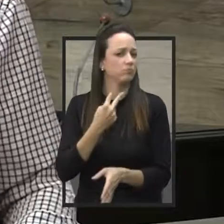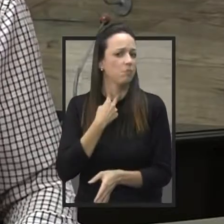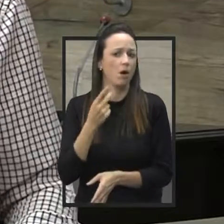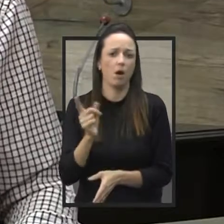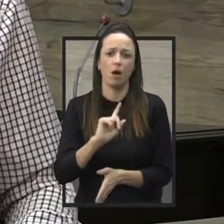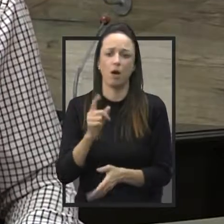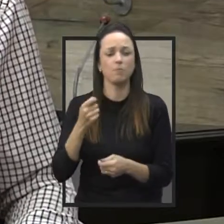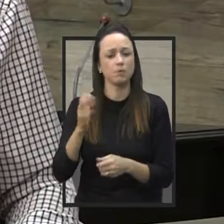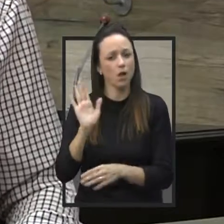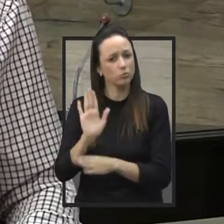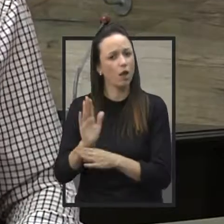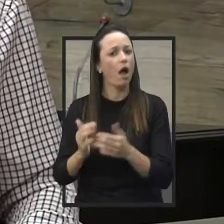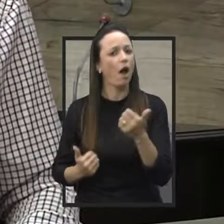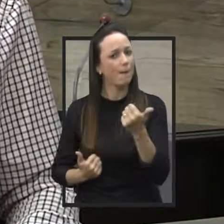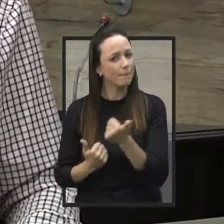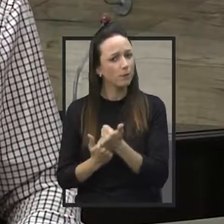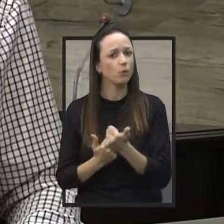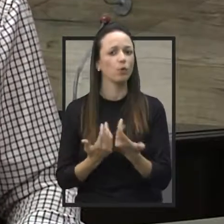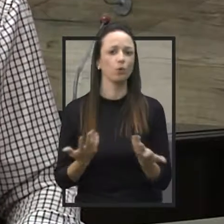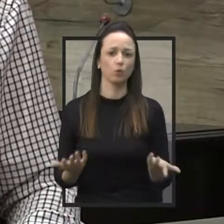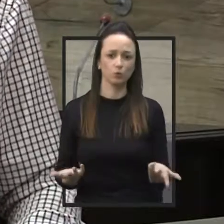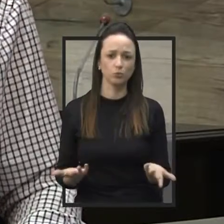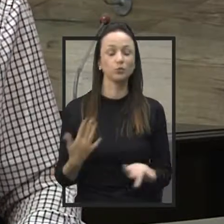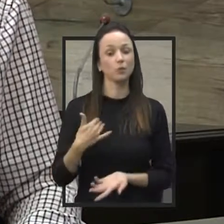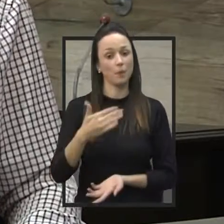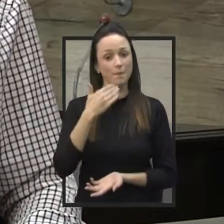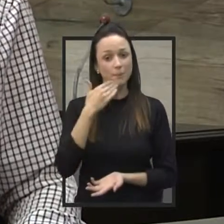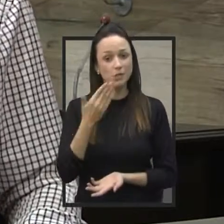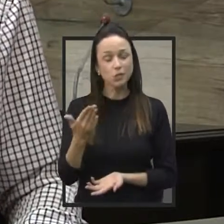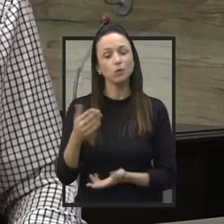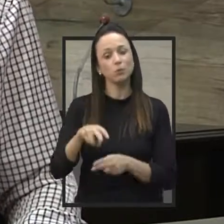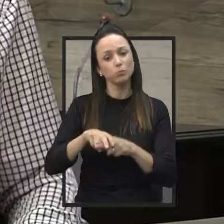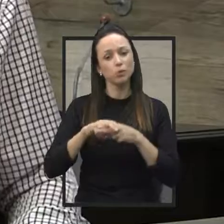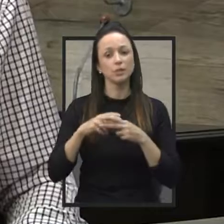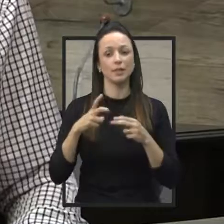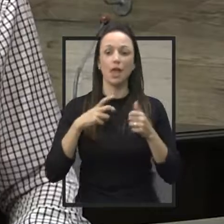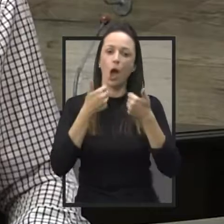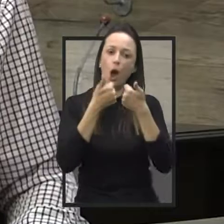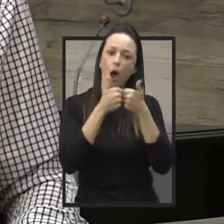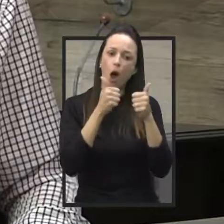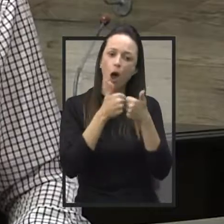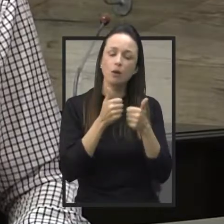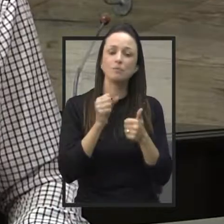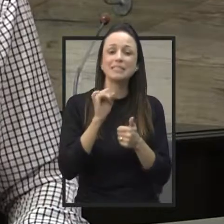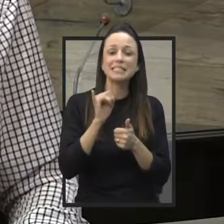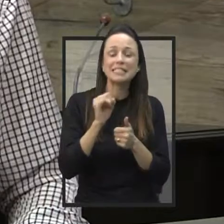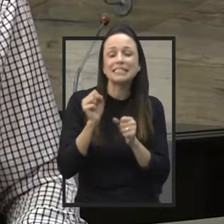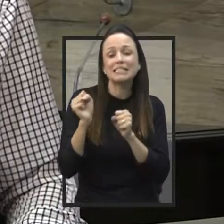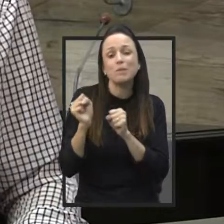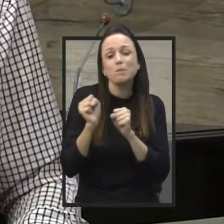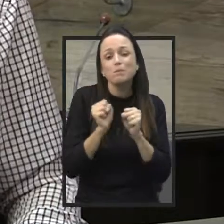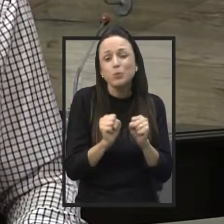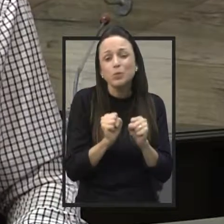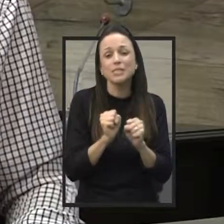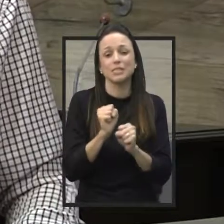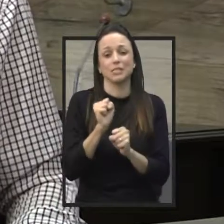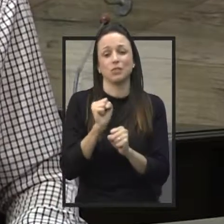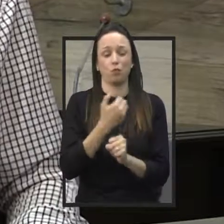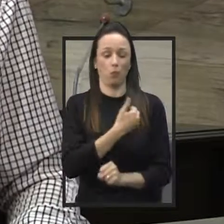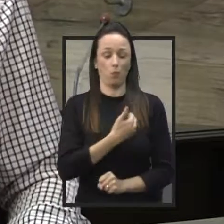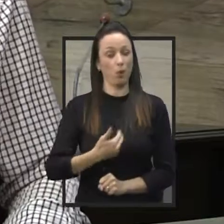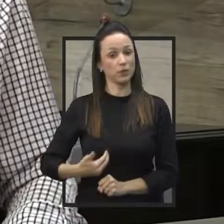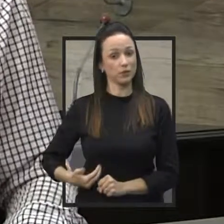sem esse apoio? Aí, por isso é o pedido, esse tem o ônibus lá, o pedido da possibilidade do poder